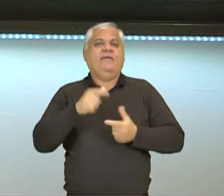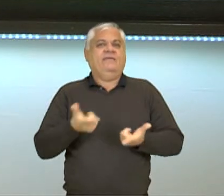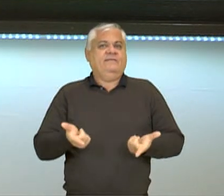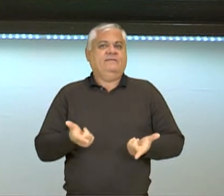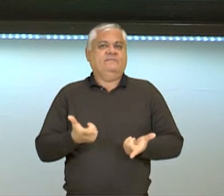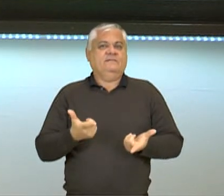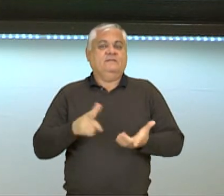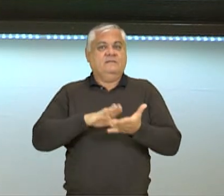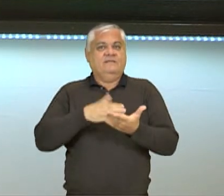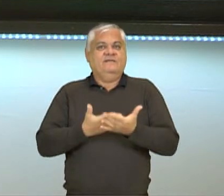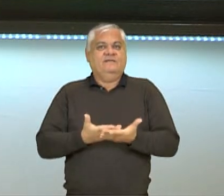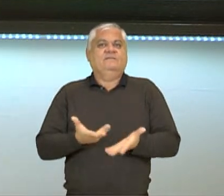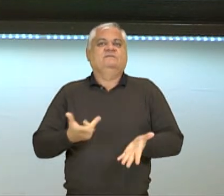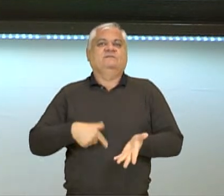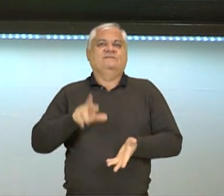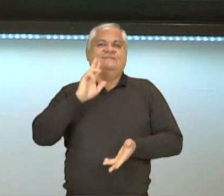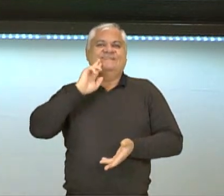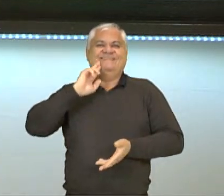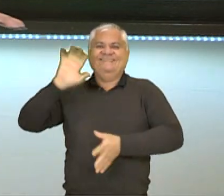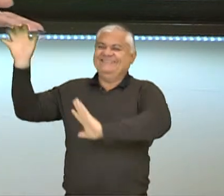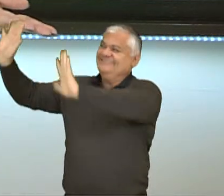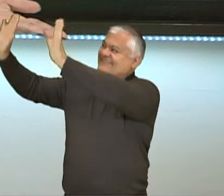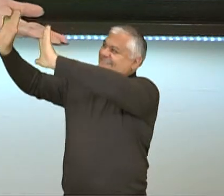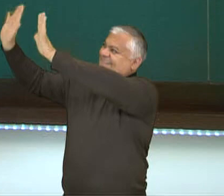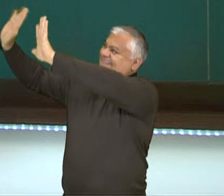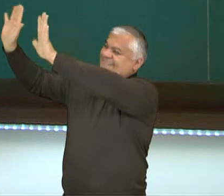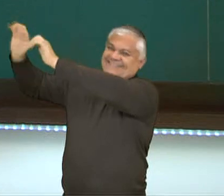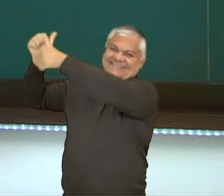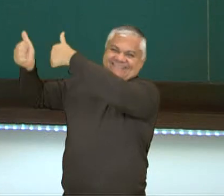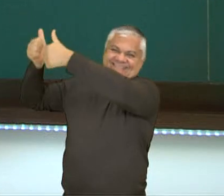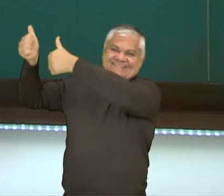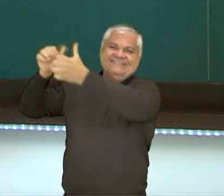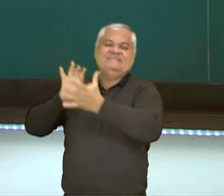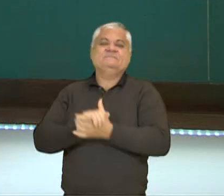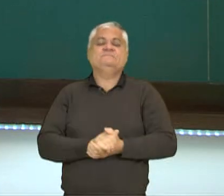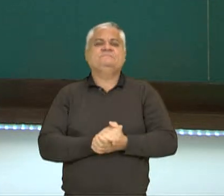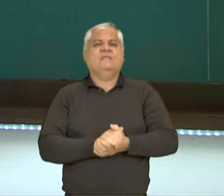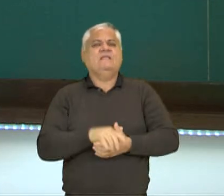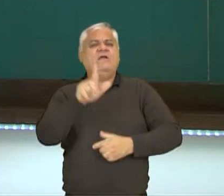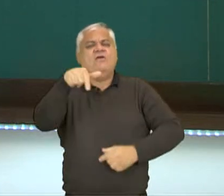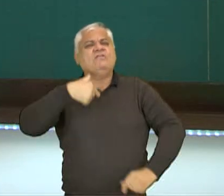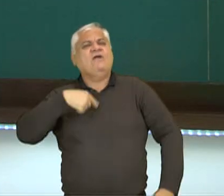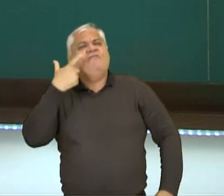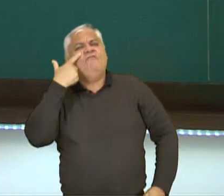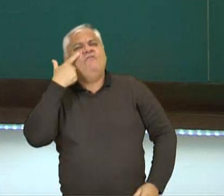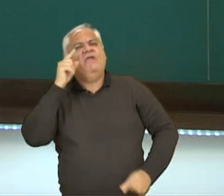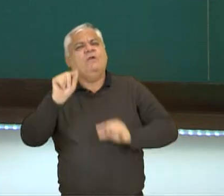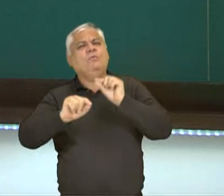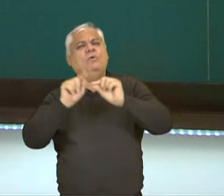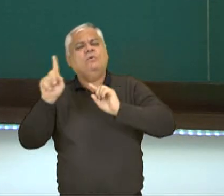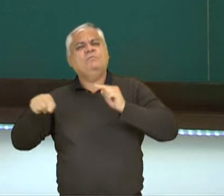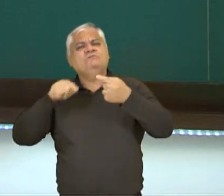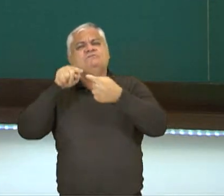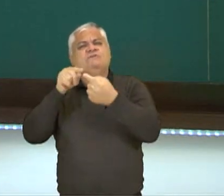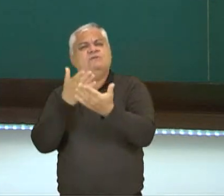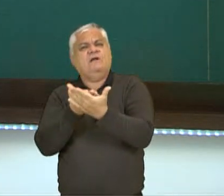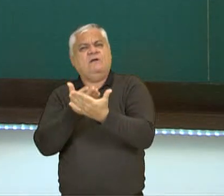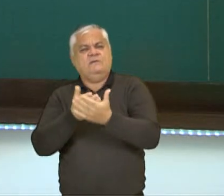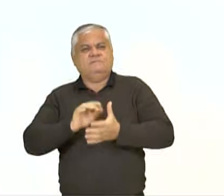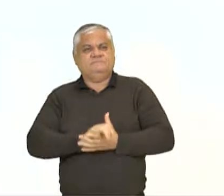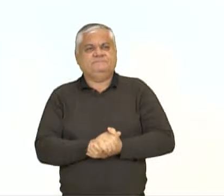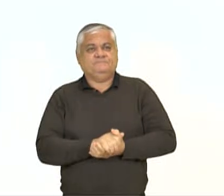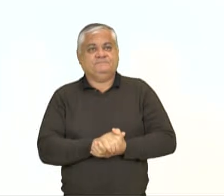vai ser o nosso amigo intérprete Ronaldo, né? Agora, vamos dar uma olhada em qual é o nosso objetivo dessa